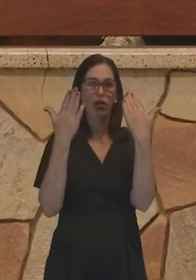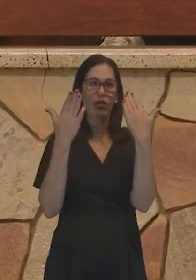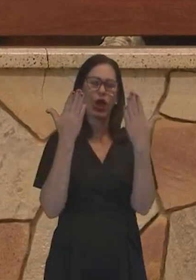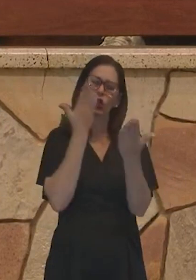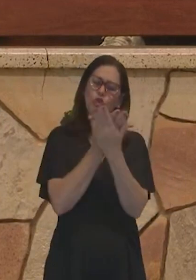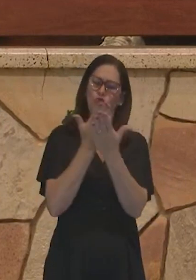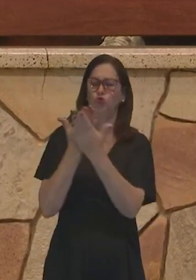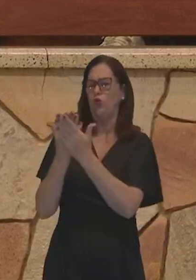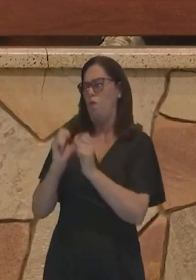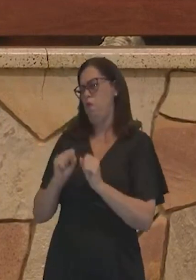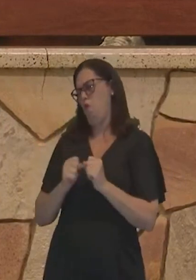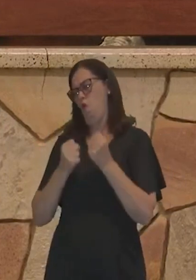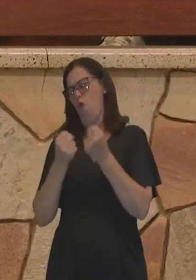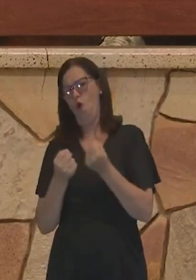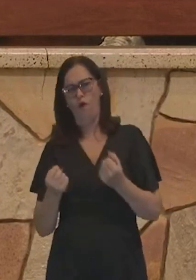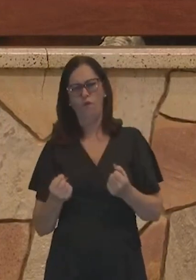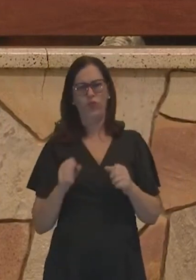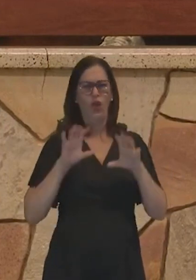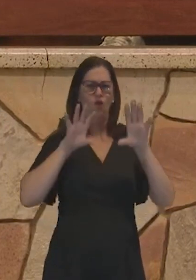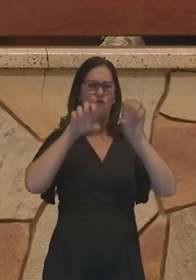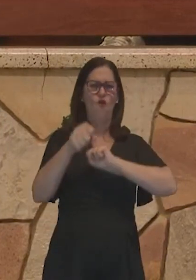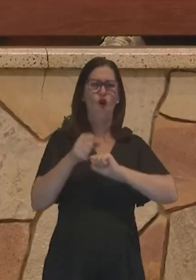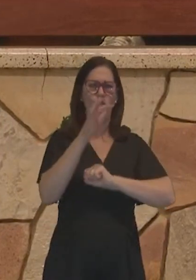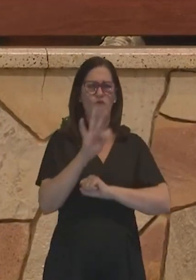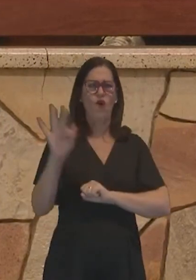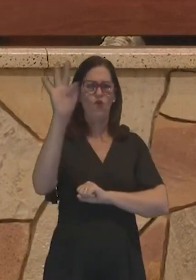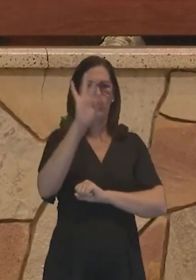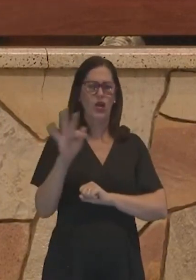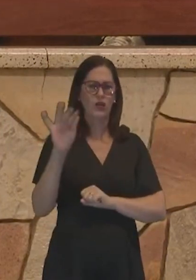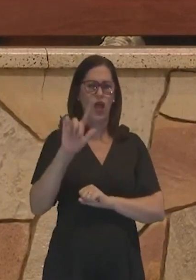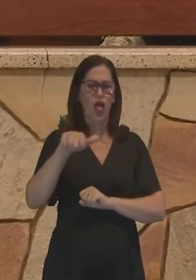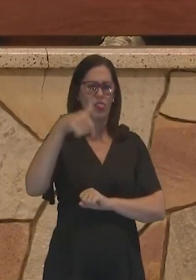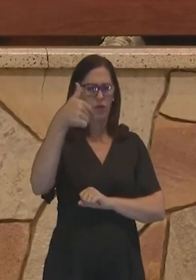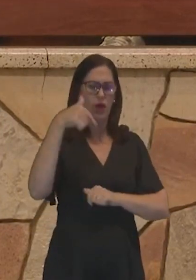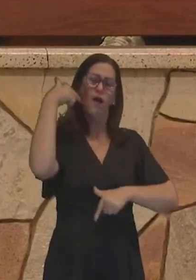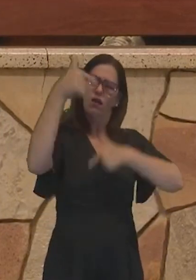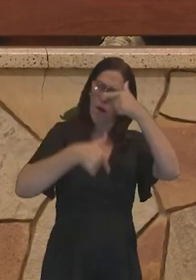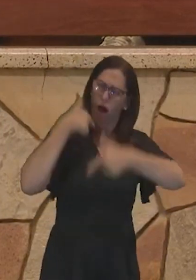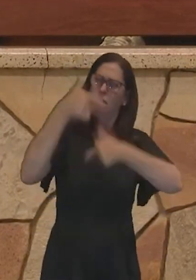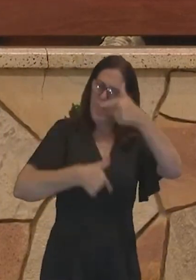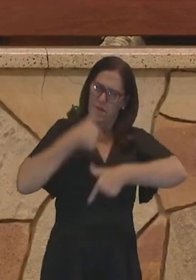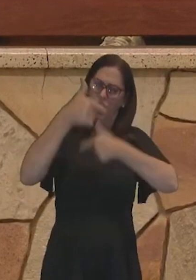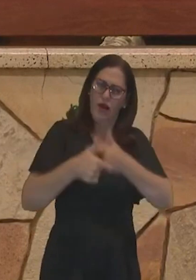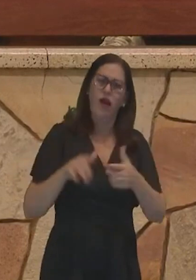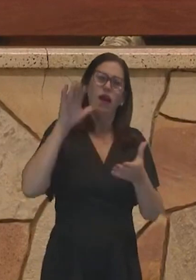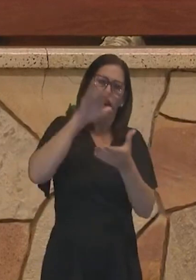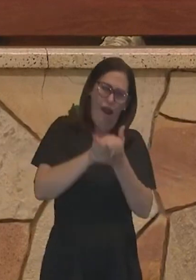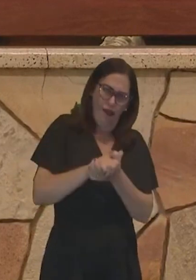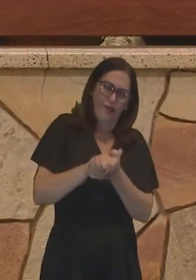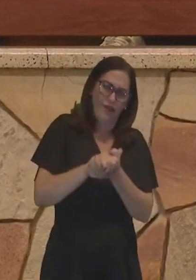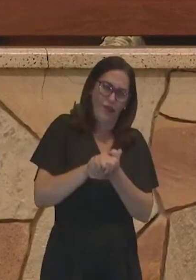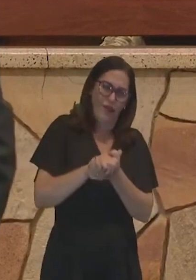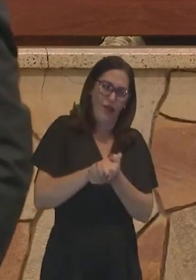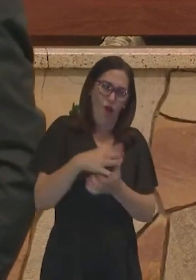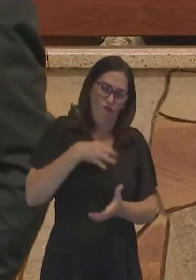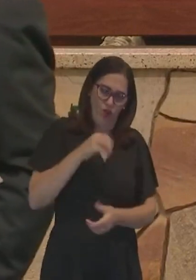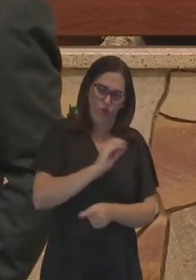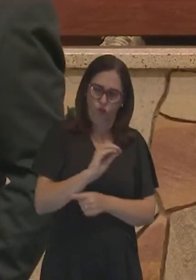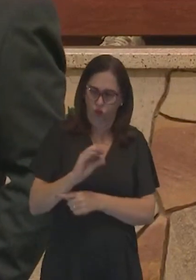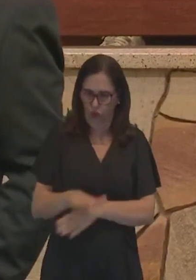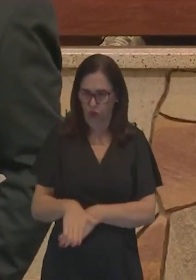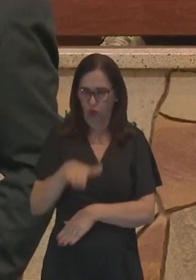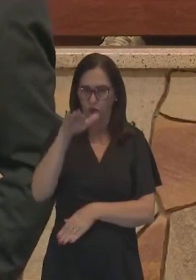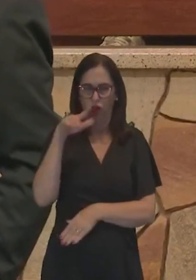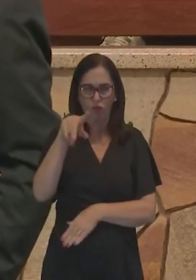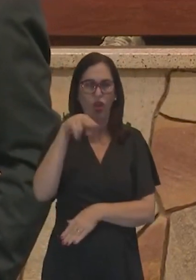estuda muito, se forma numa faculdade, depois trabalha muito, se casa, cria os filhos e vê